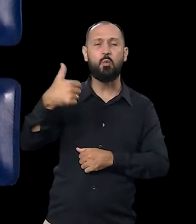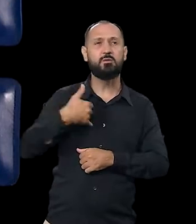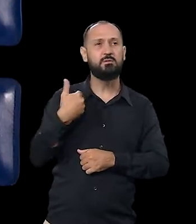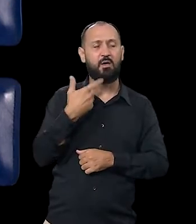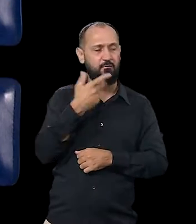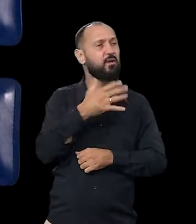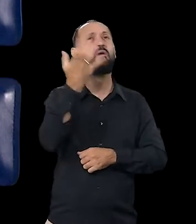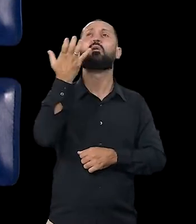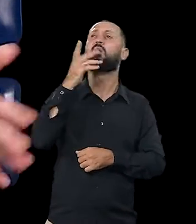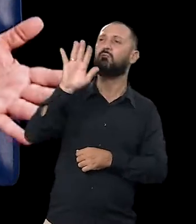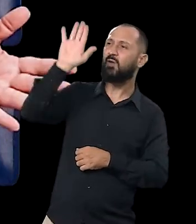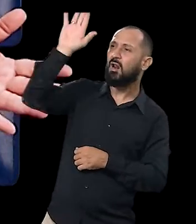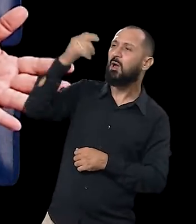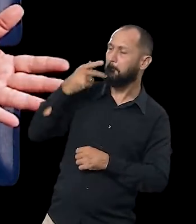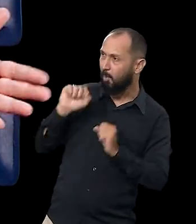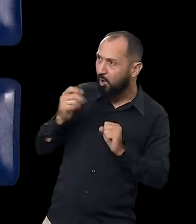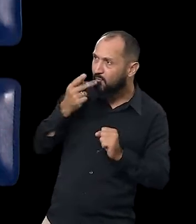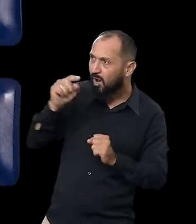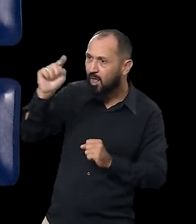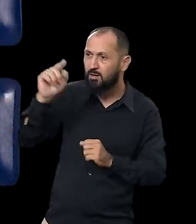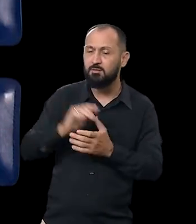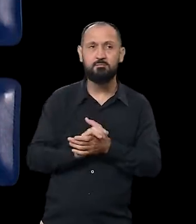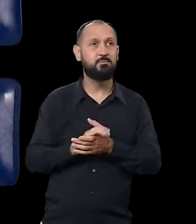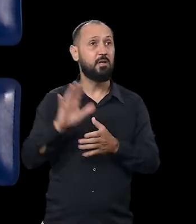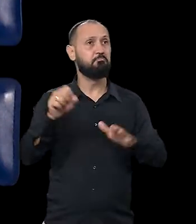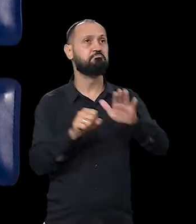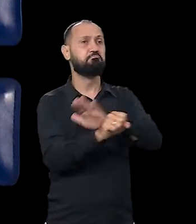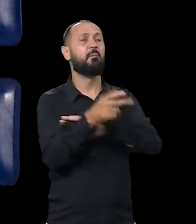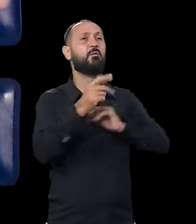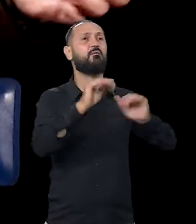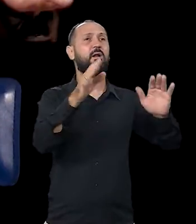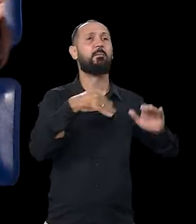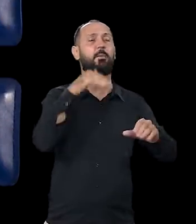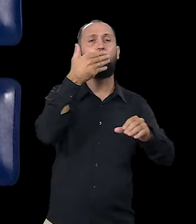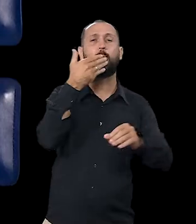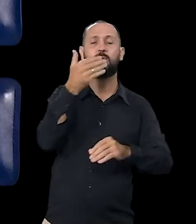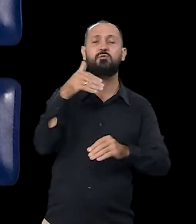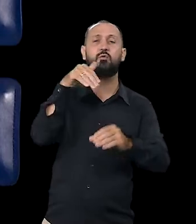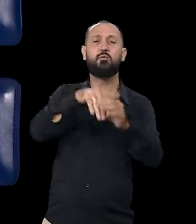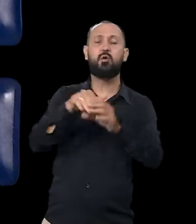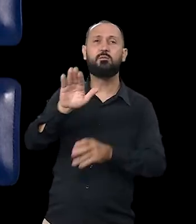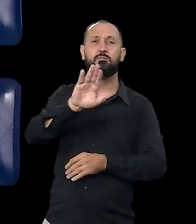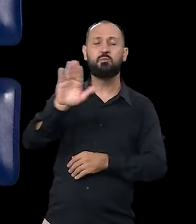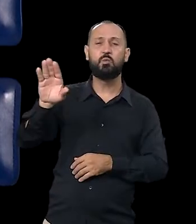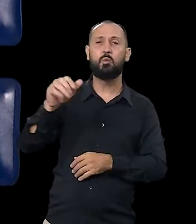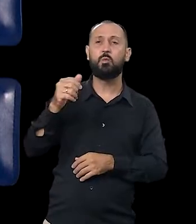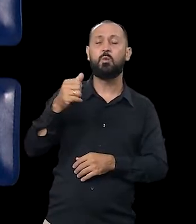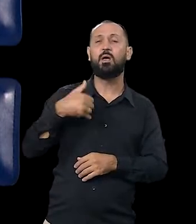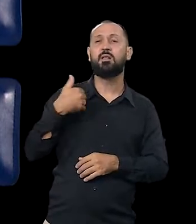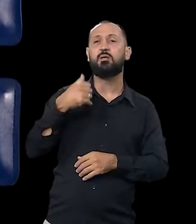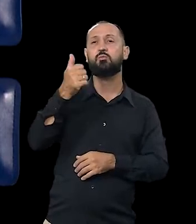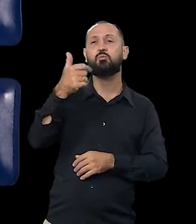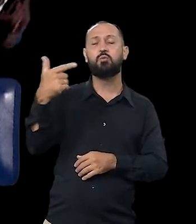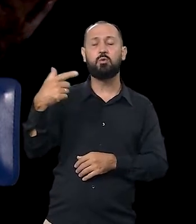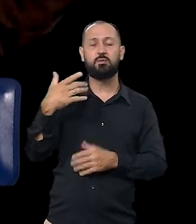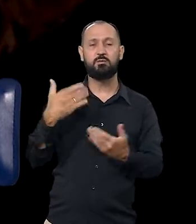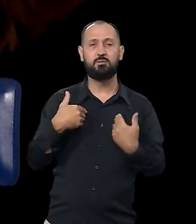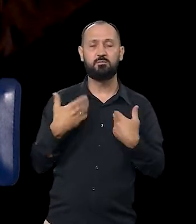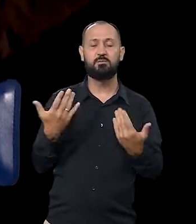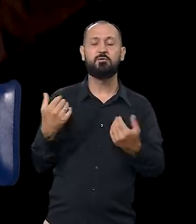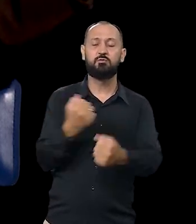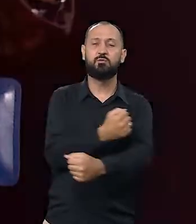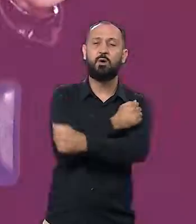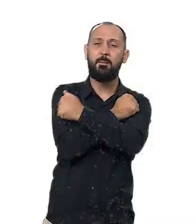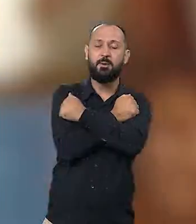eu gostaria de falar. E ele me colocou para falar. Pedi voto para aquele candidato com 12 anos, recebi